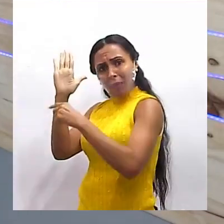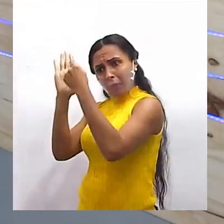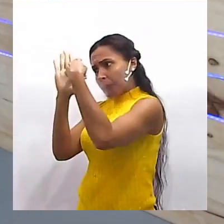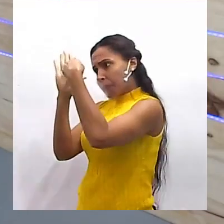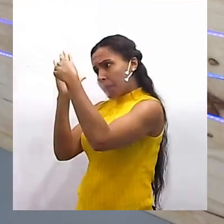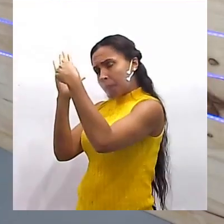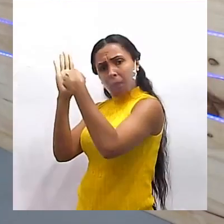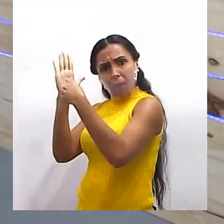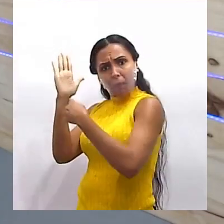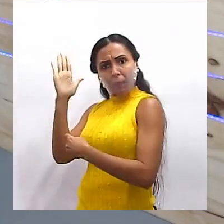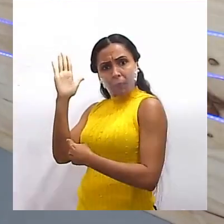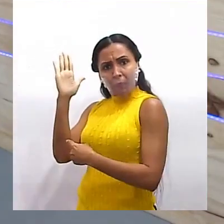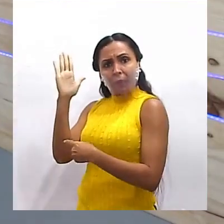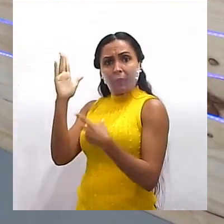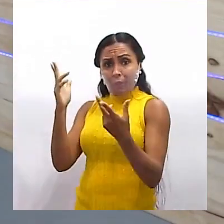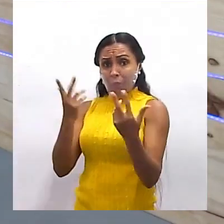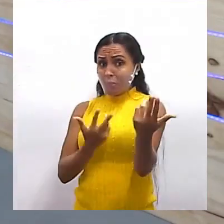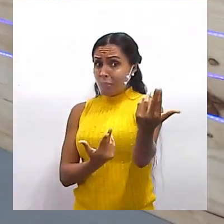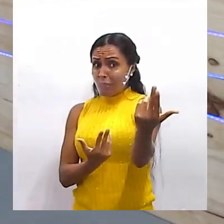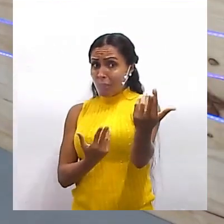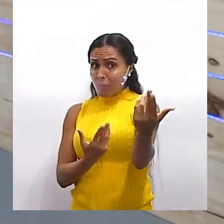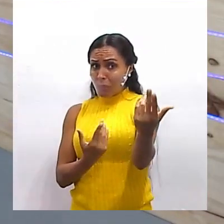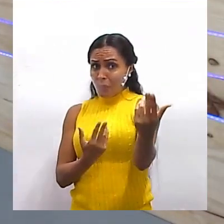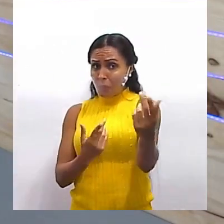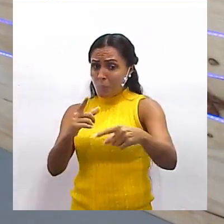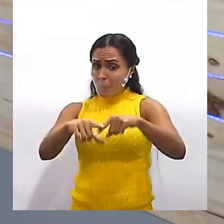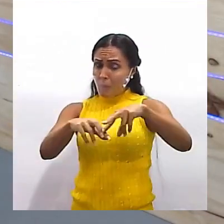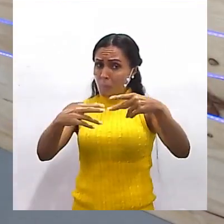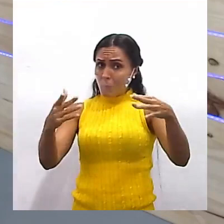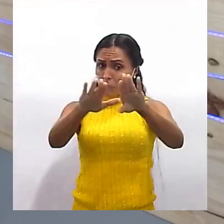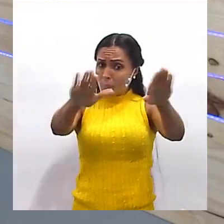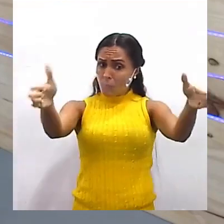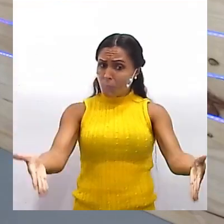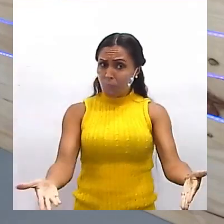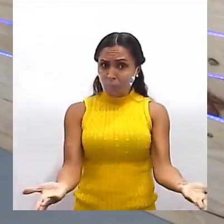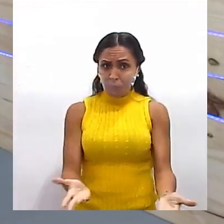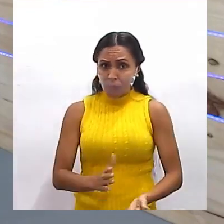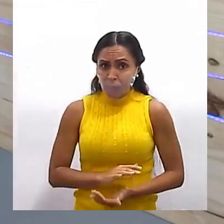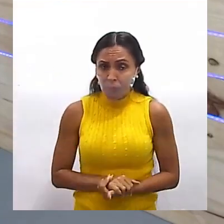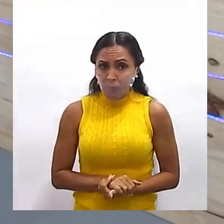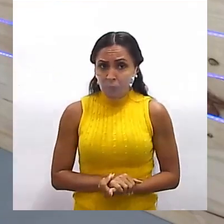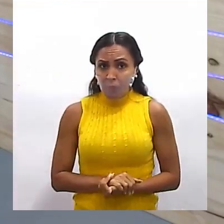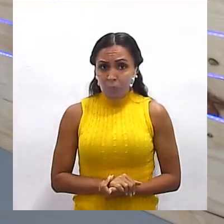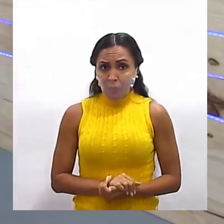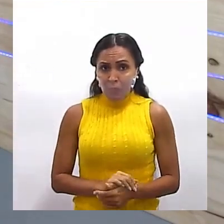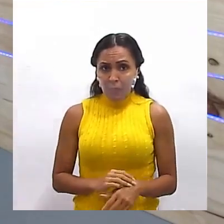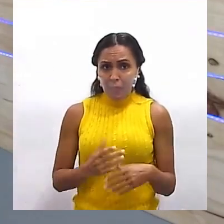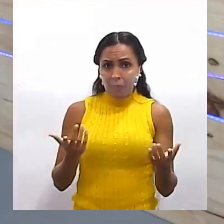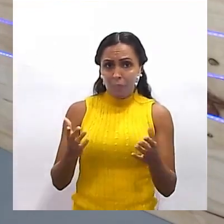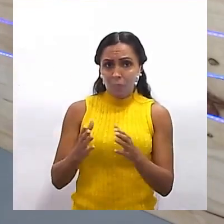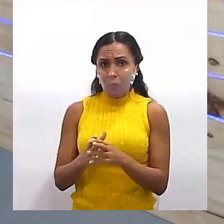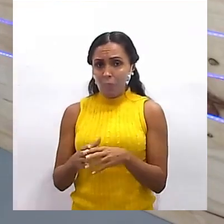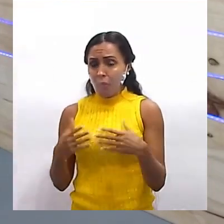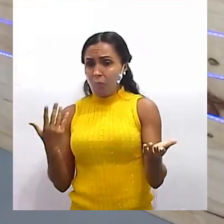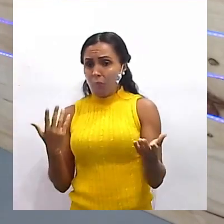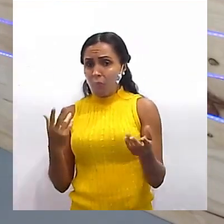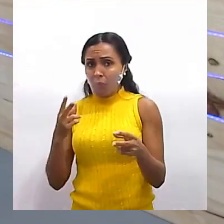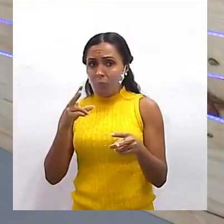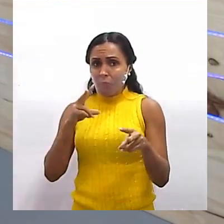eu recebi fisicamente. Entendeu? Então eu recebo a nota fiscal e faço um epílogo, uma conferência